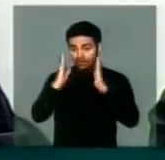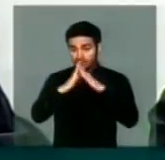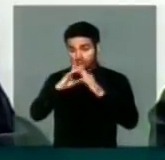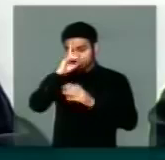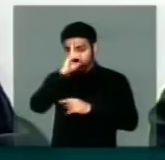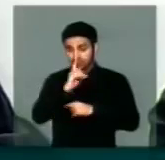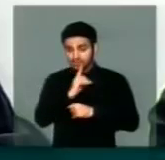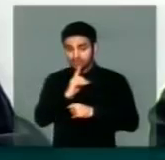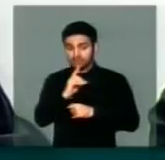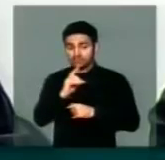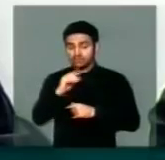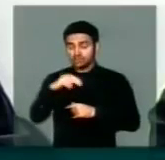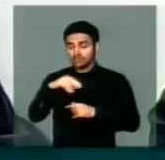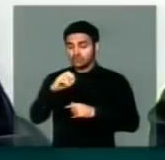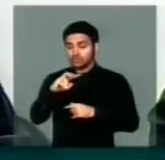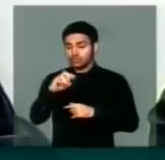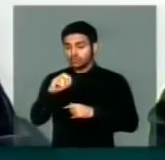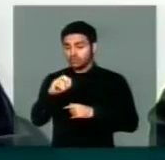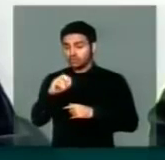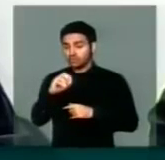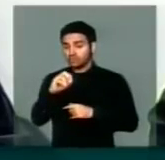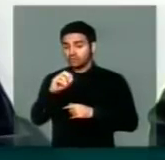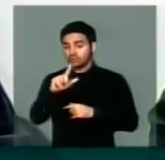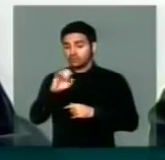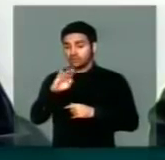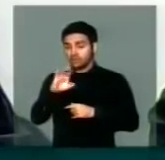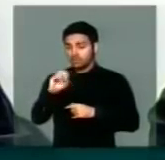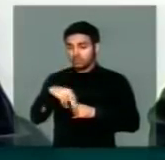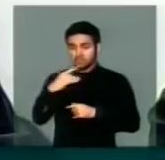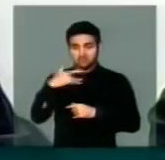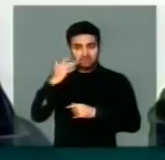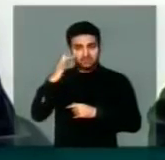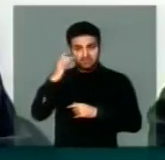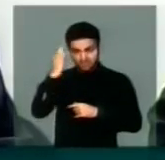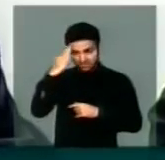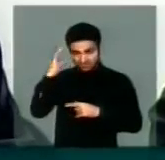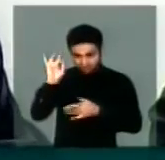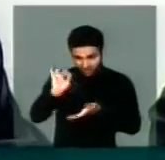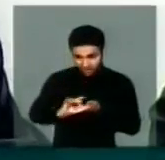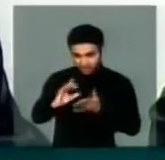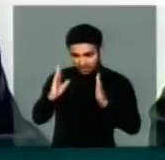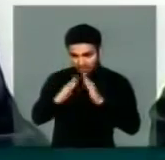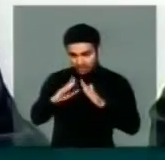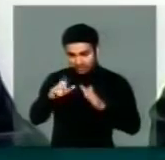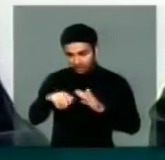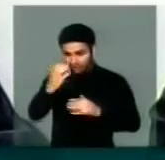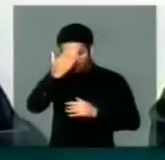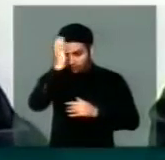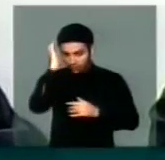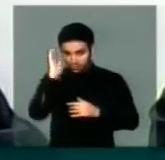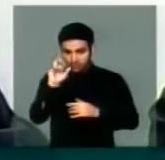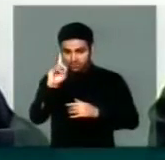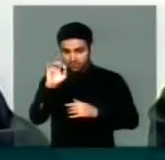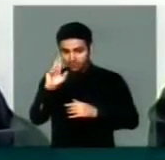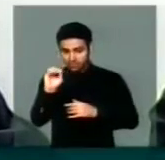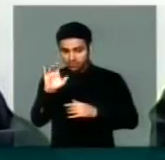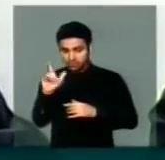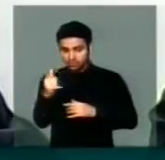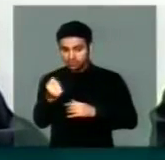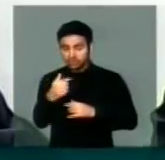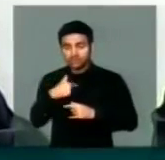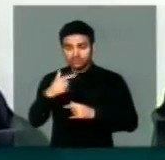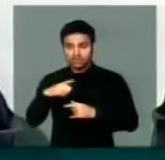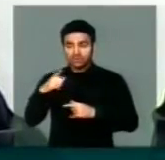ficava no condomínio Novo Leblon, que não teria como saber se a casa seria a mesma de Eduardo Cunha. Eu tenho o depoimento, a cópia do depoimento